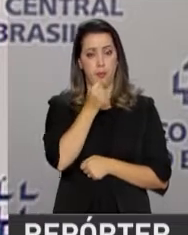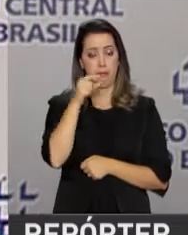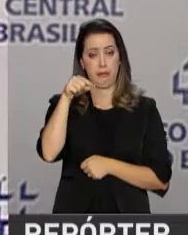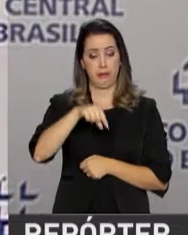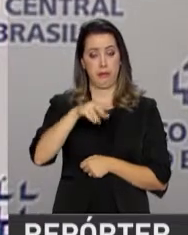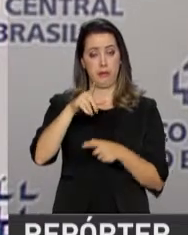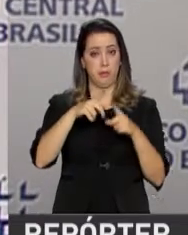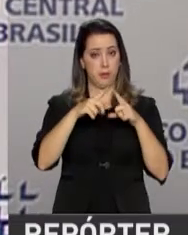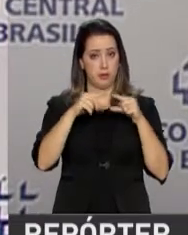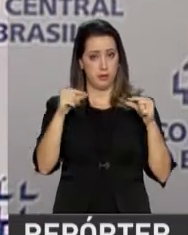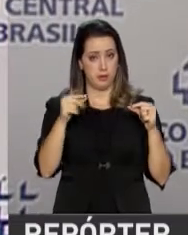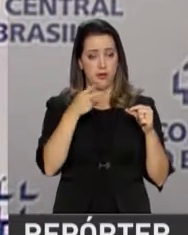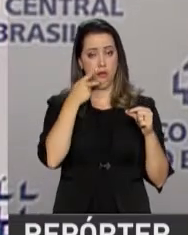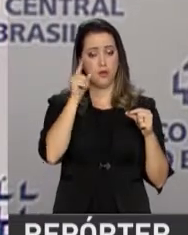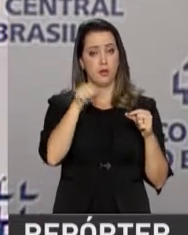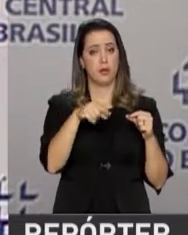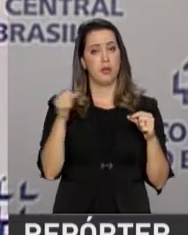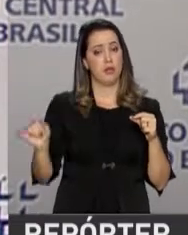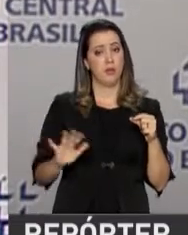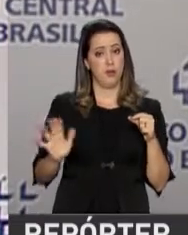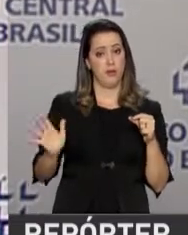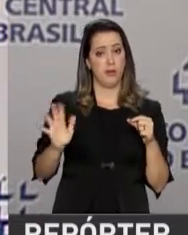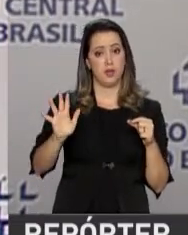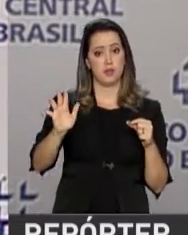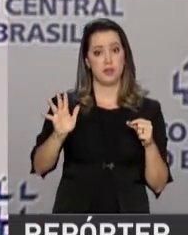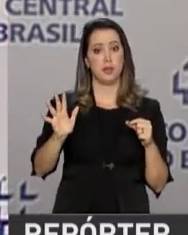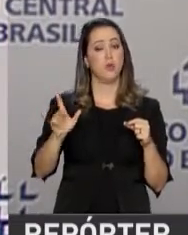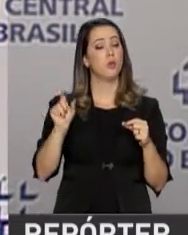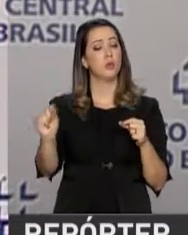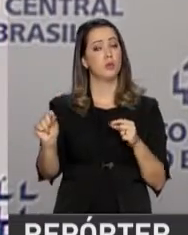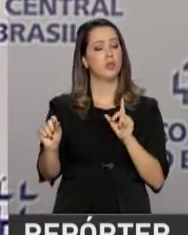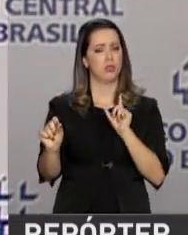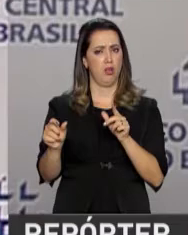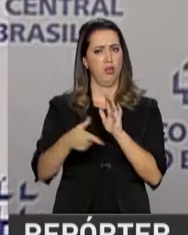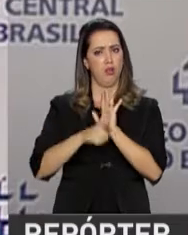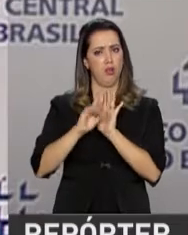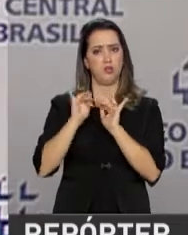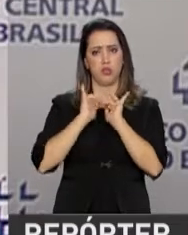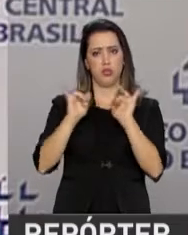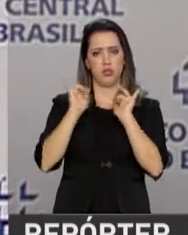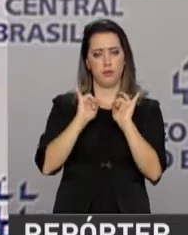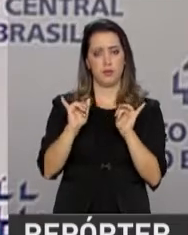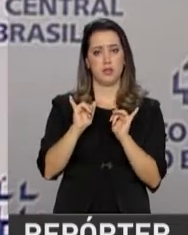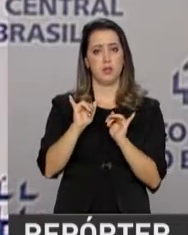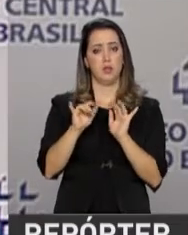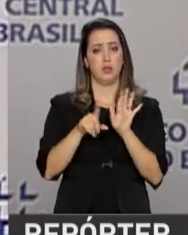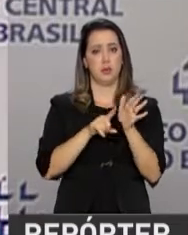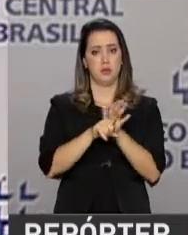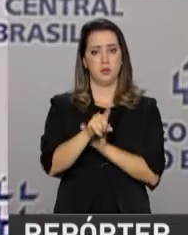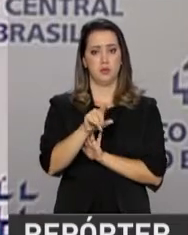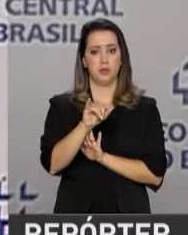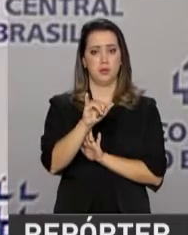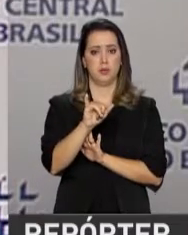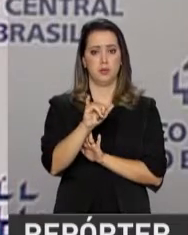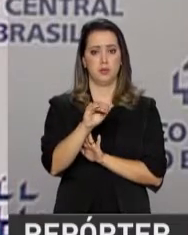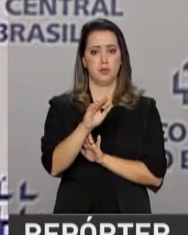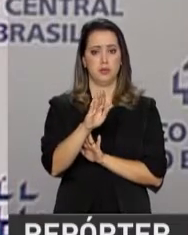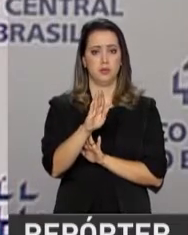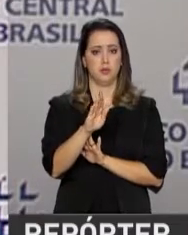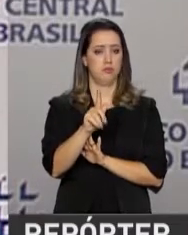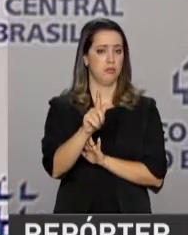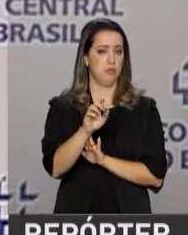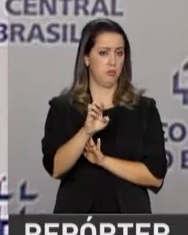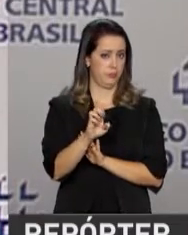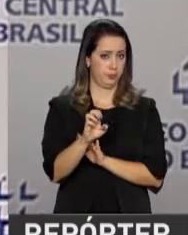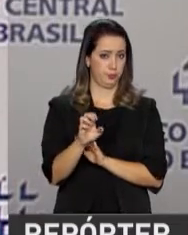aqui em Brasília para falar sobre a inflação que teve o dado divulgado hoje mais cedo pelo IBGE. A gente lembra, a inflação fechou o ano de 2017